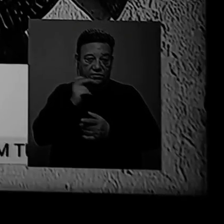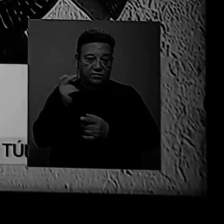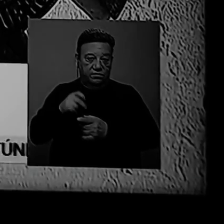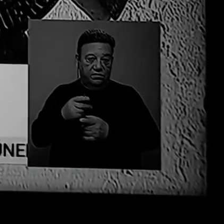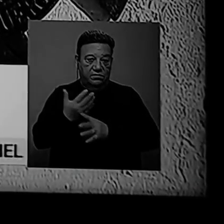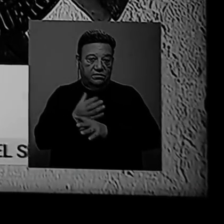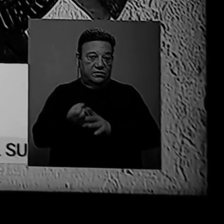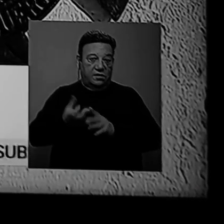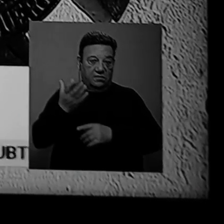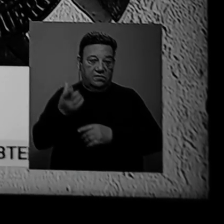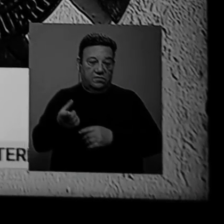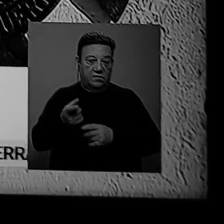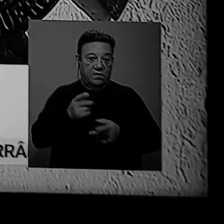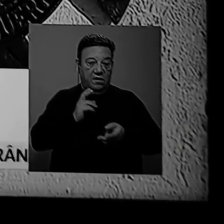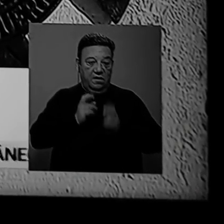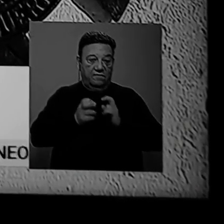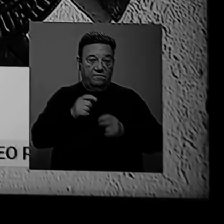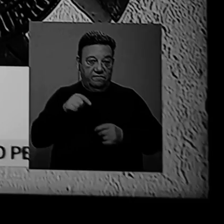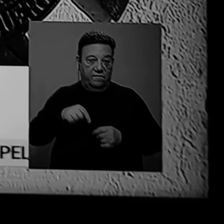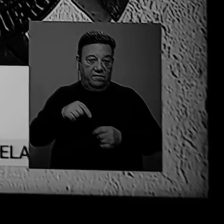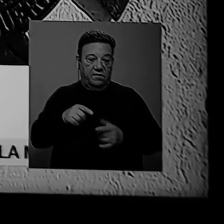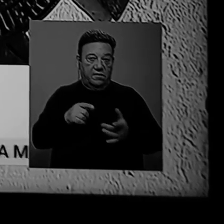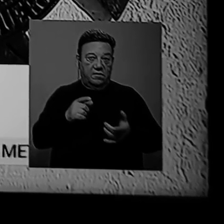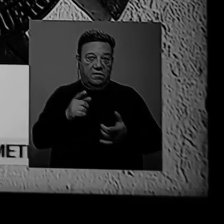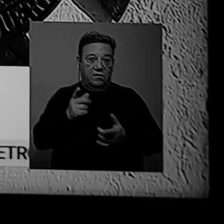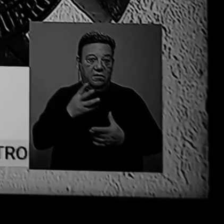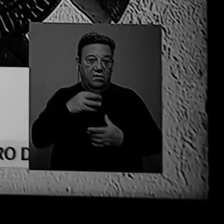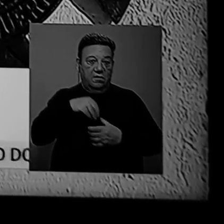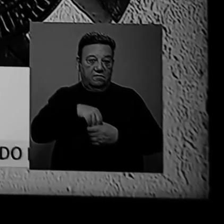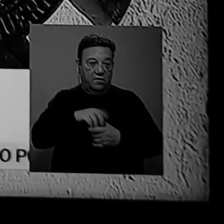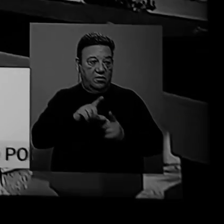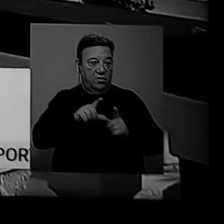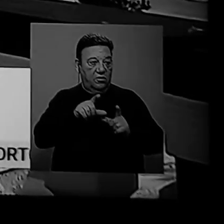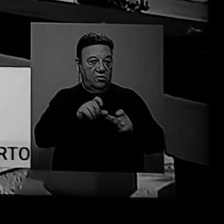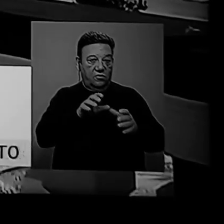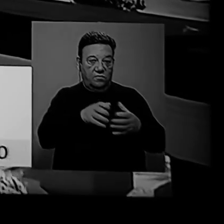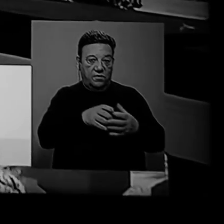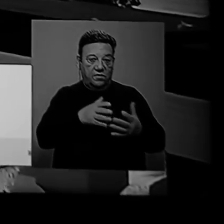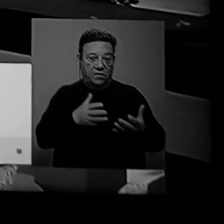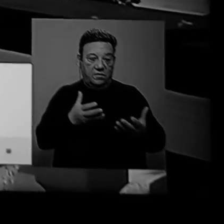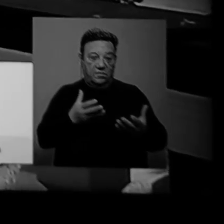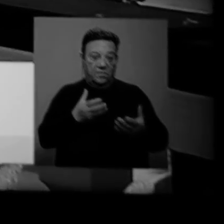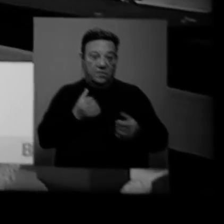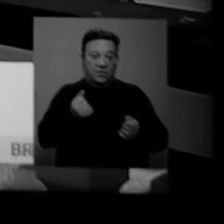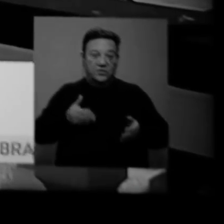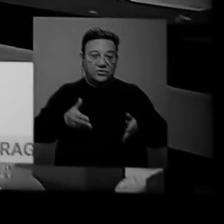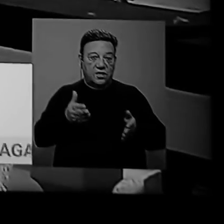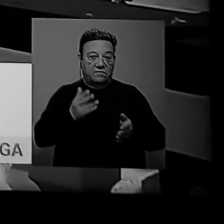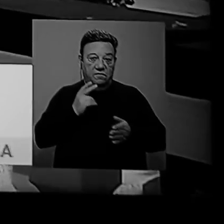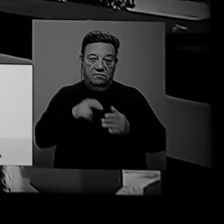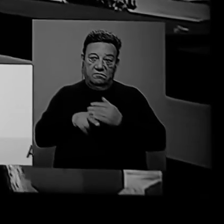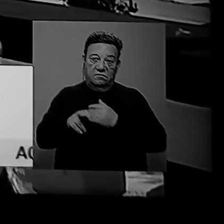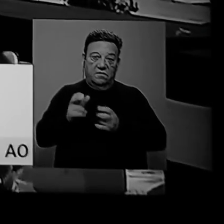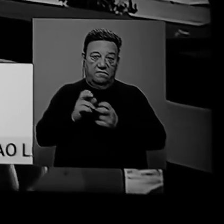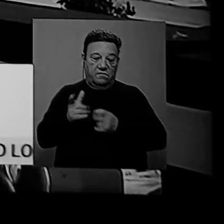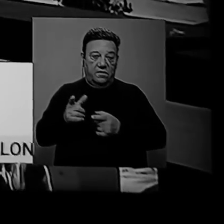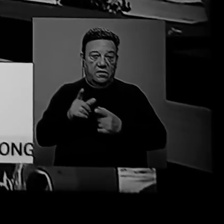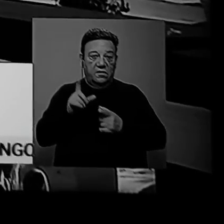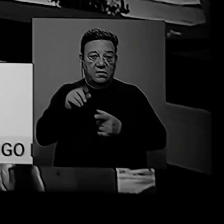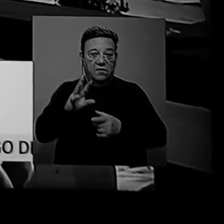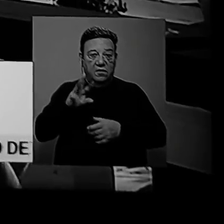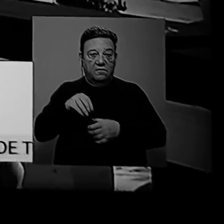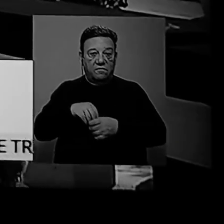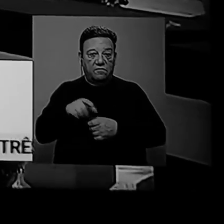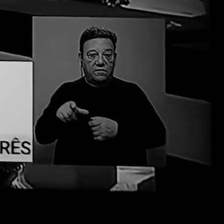de incêndios. A fábrica envolvia a comunidade, atravessava-se a estrada e estava-se lá, e envolvia também as